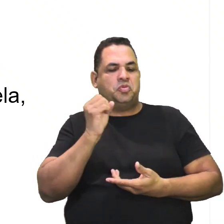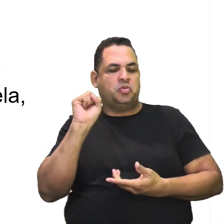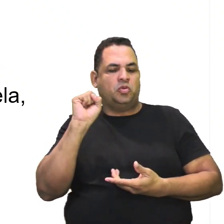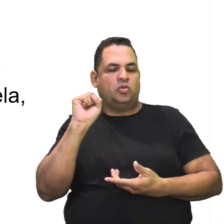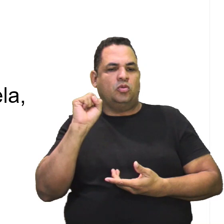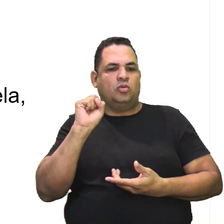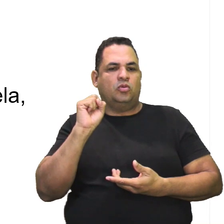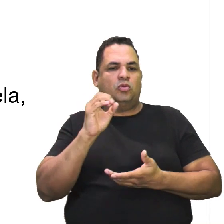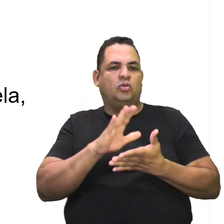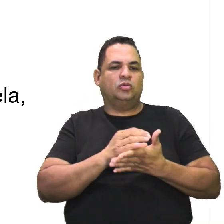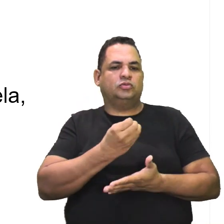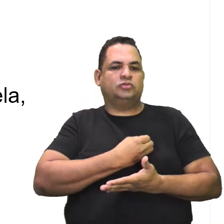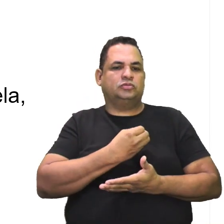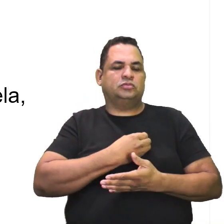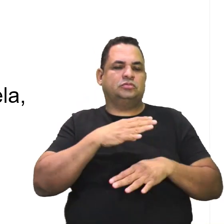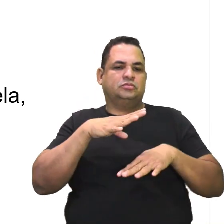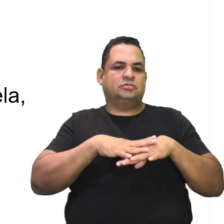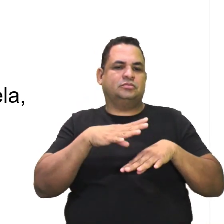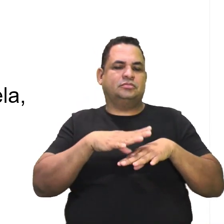tirou 8.